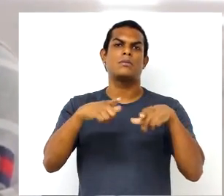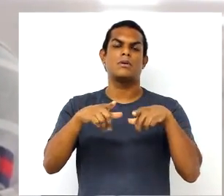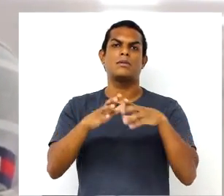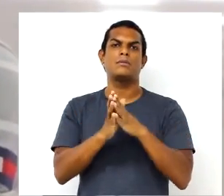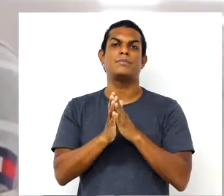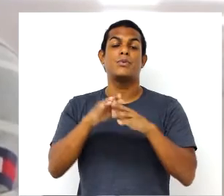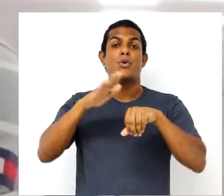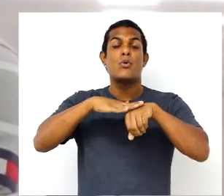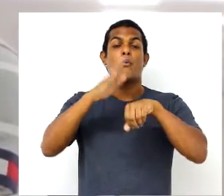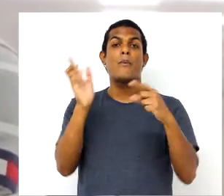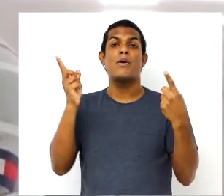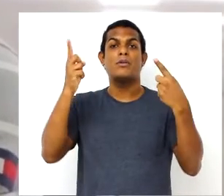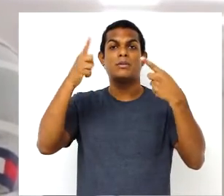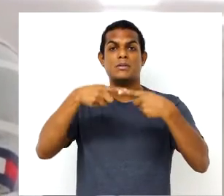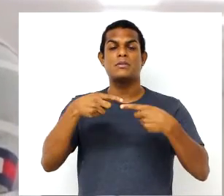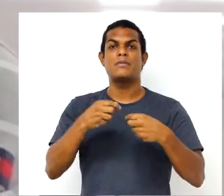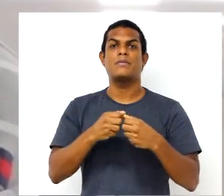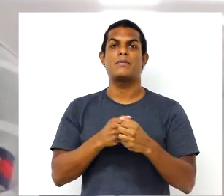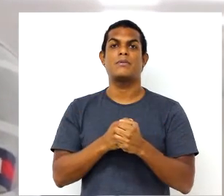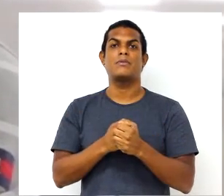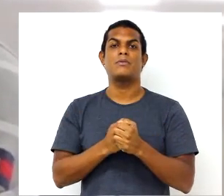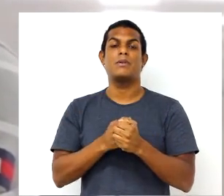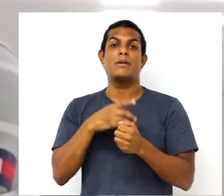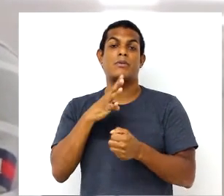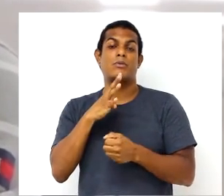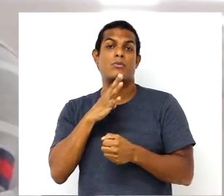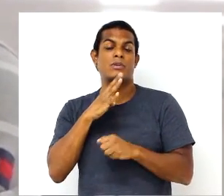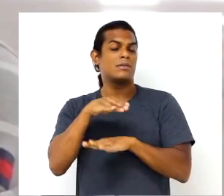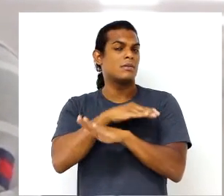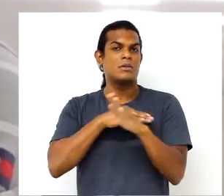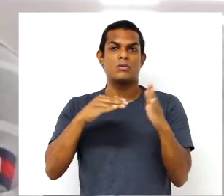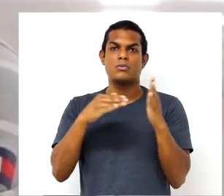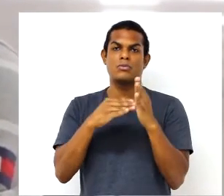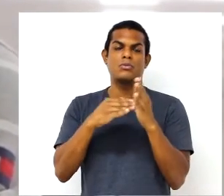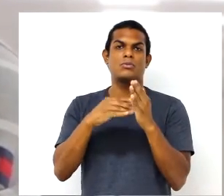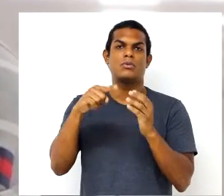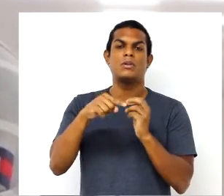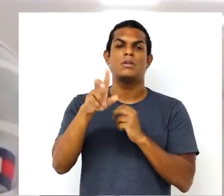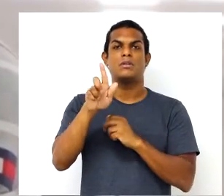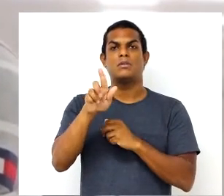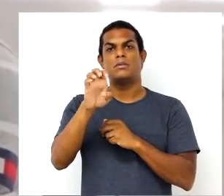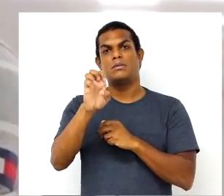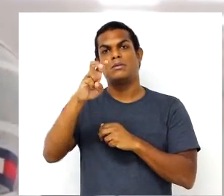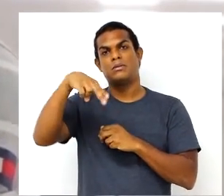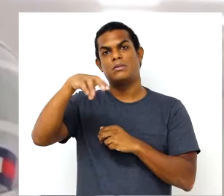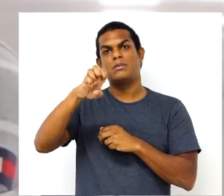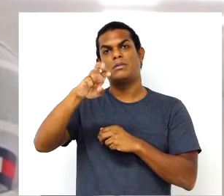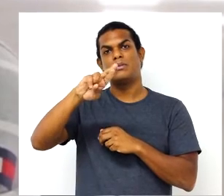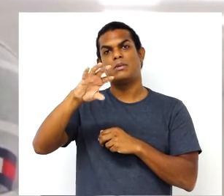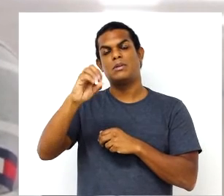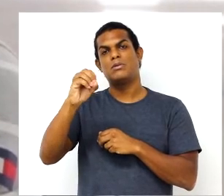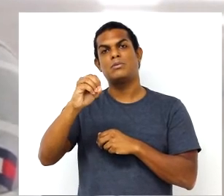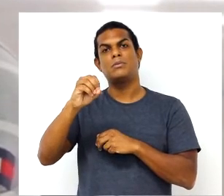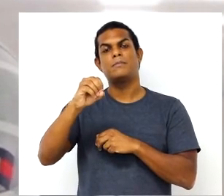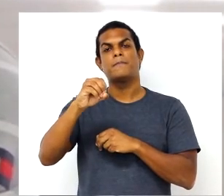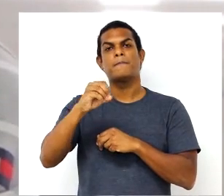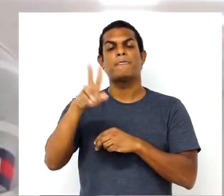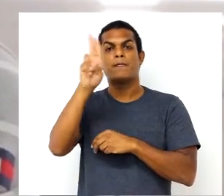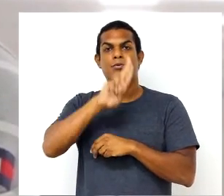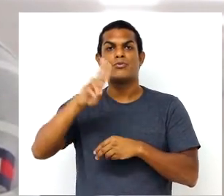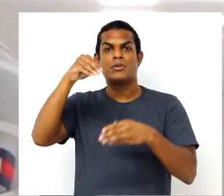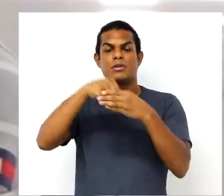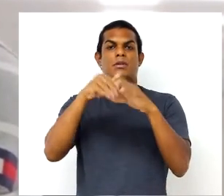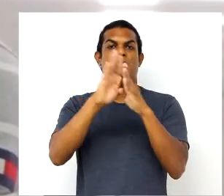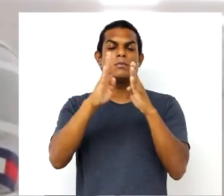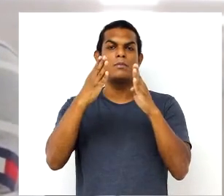vocês é, primeiro, conhecer os gêneros que circulam na biblioteca e, de cada um, entender a sua